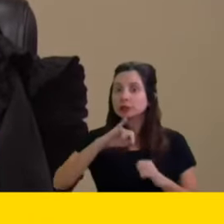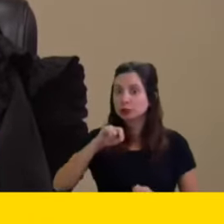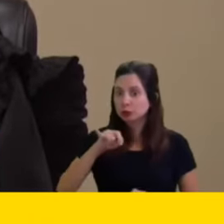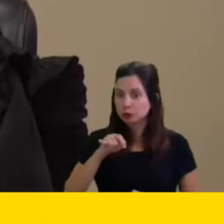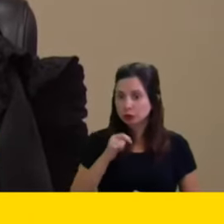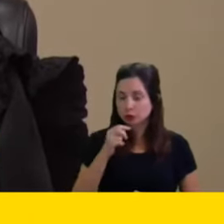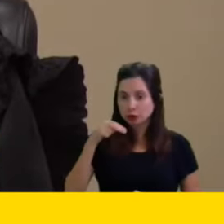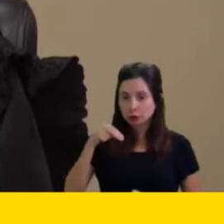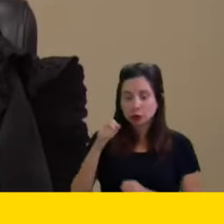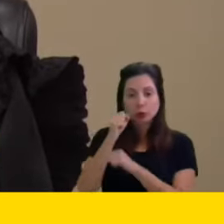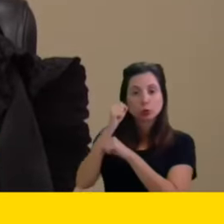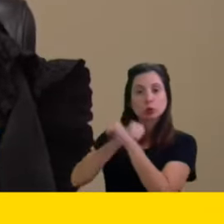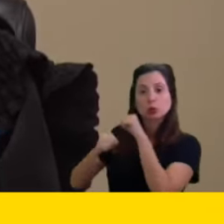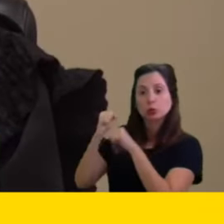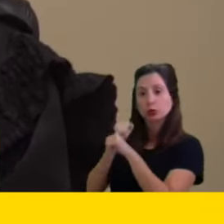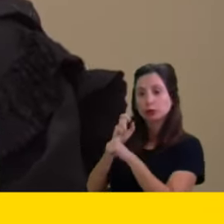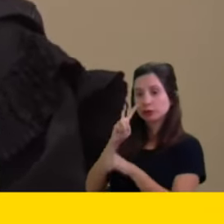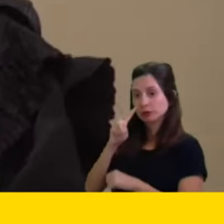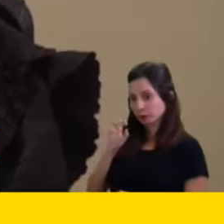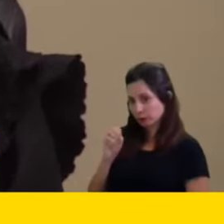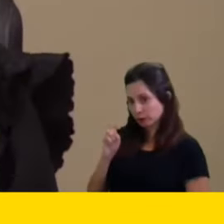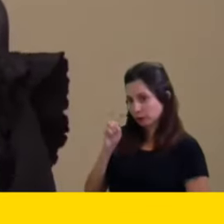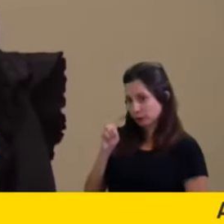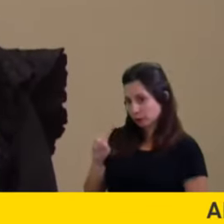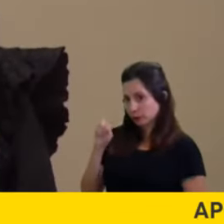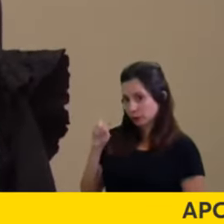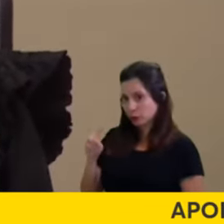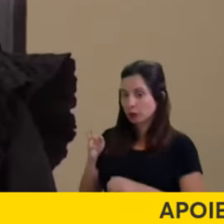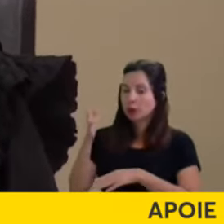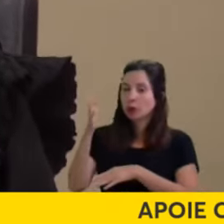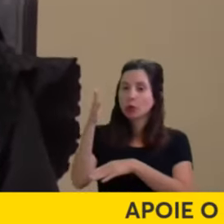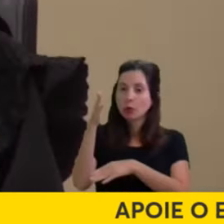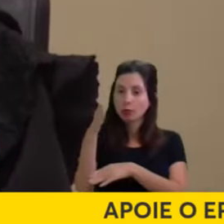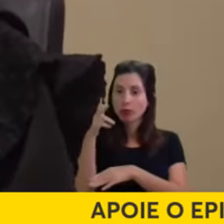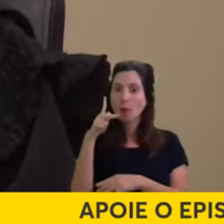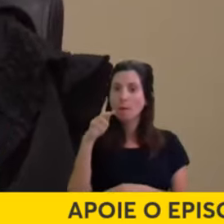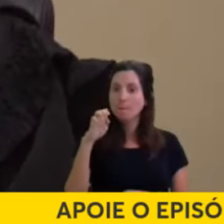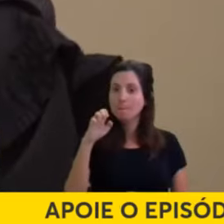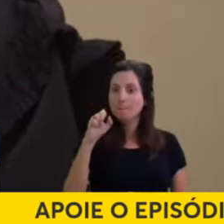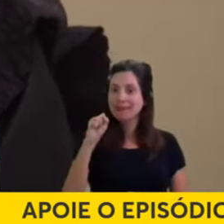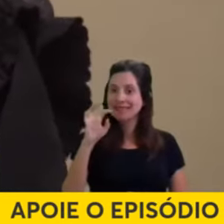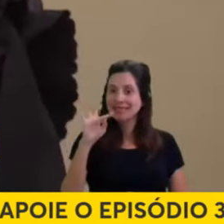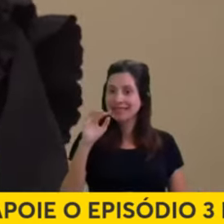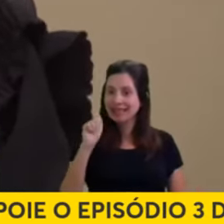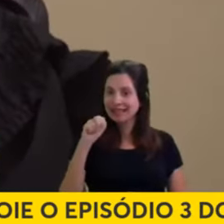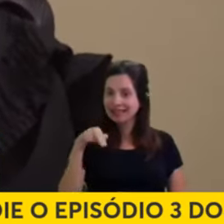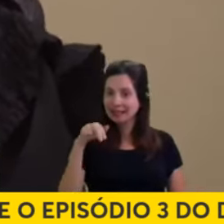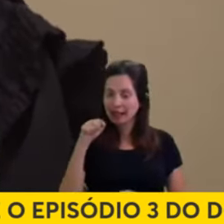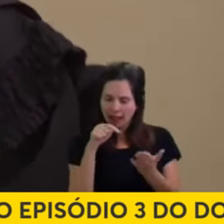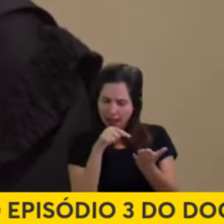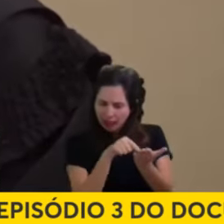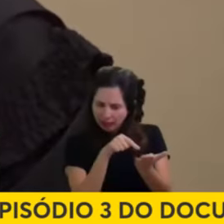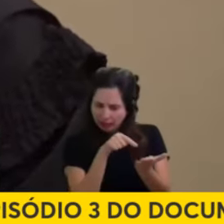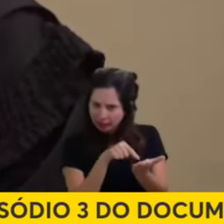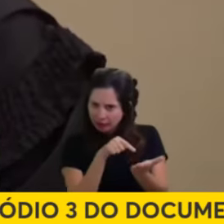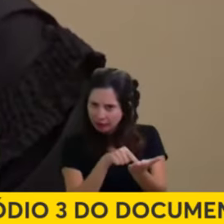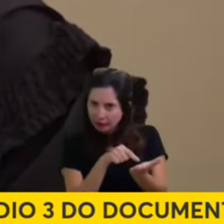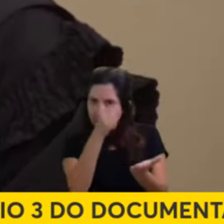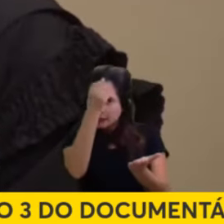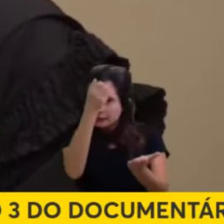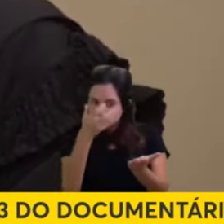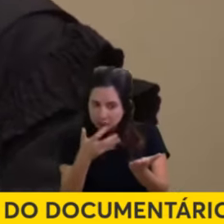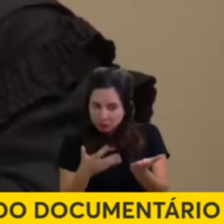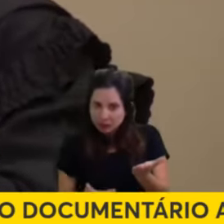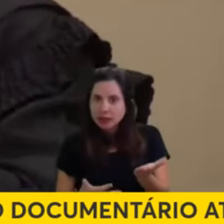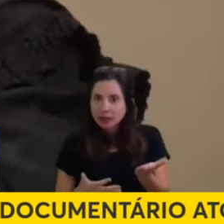ser considerado aqui vem uma situação bem interessante prestação de serviços advocatícios em